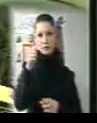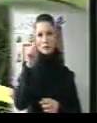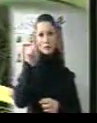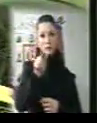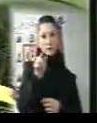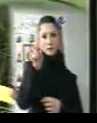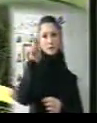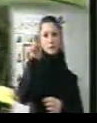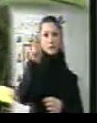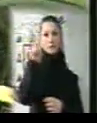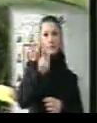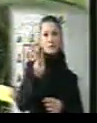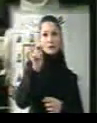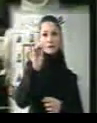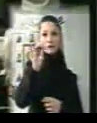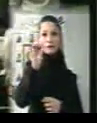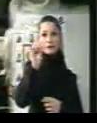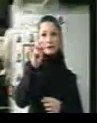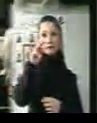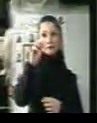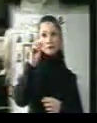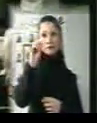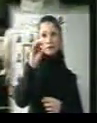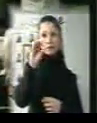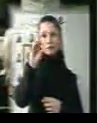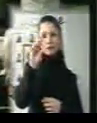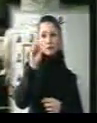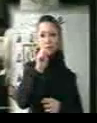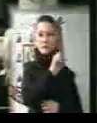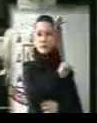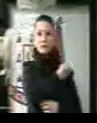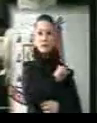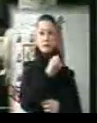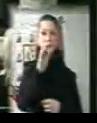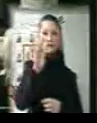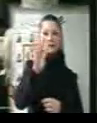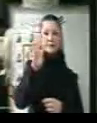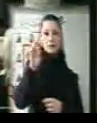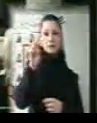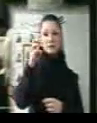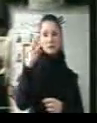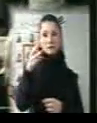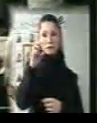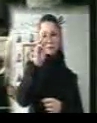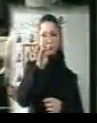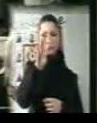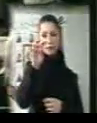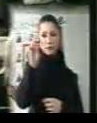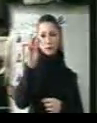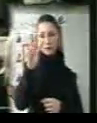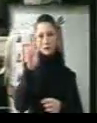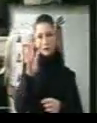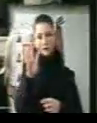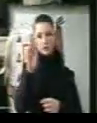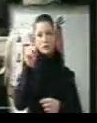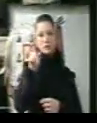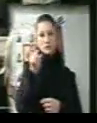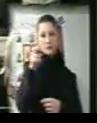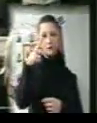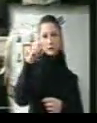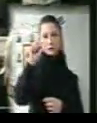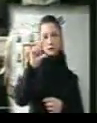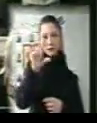457/15, de autoria do vereador Moacir Dajoro. Indicações números 453, 454, de autoria do vereador Paulo